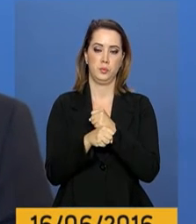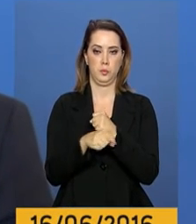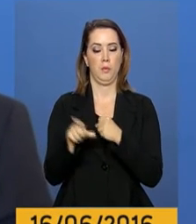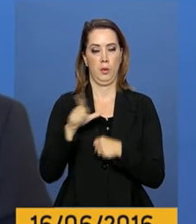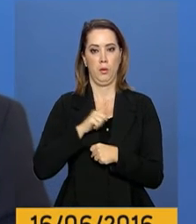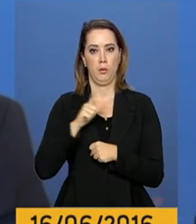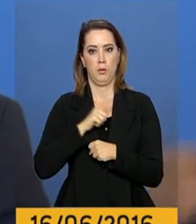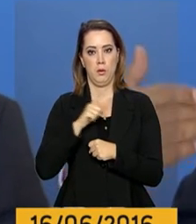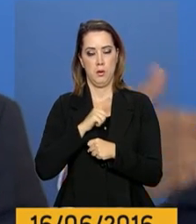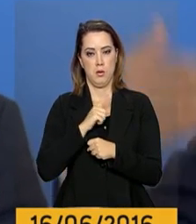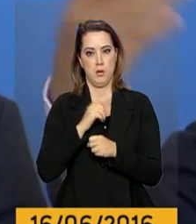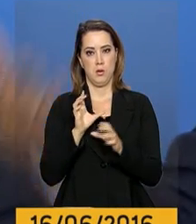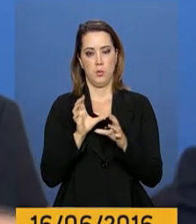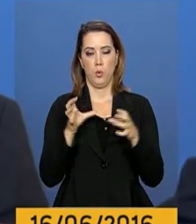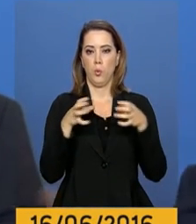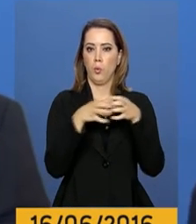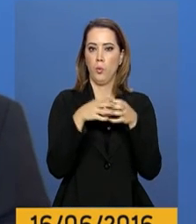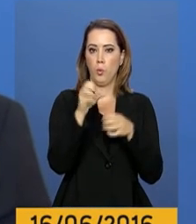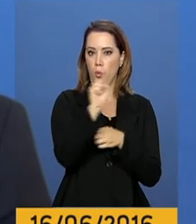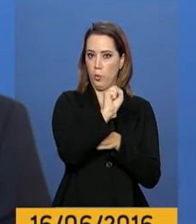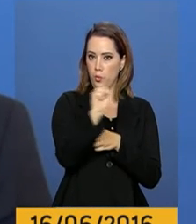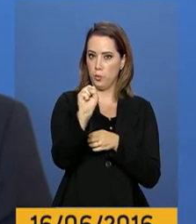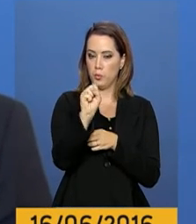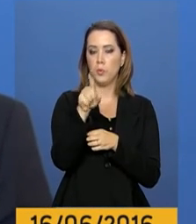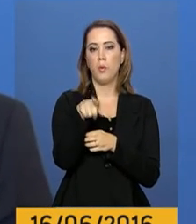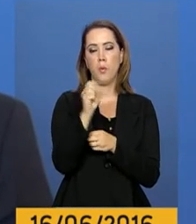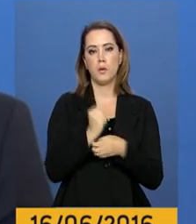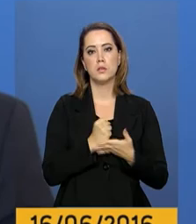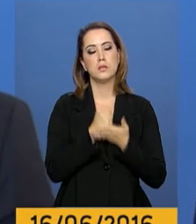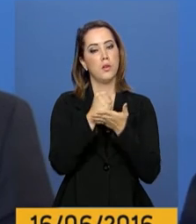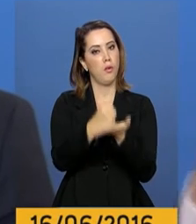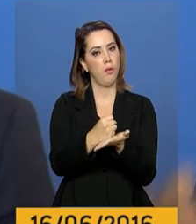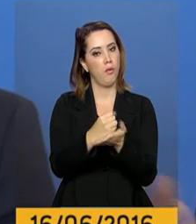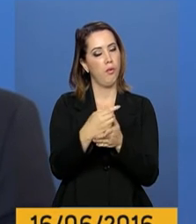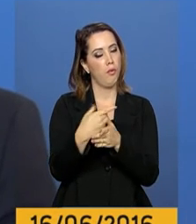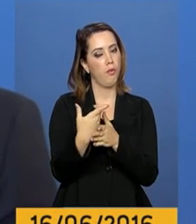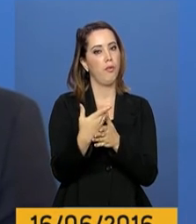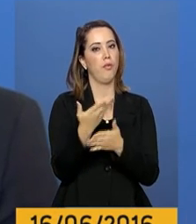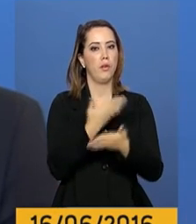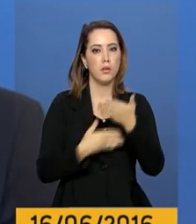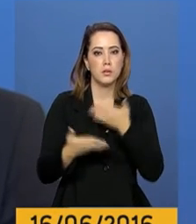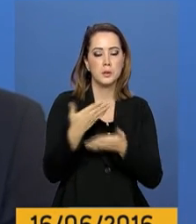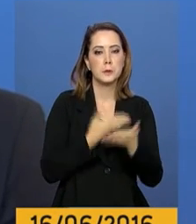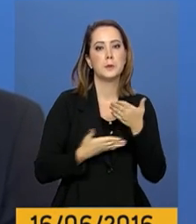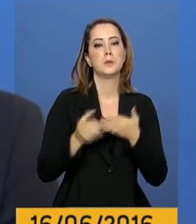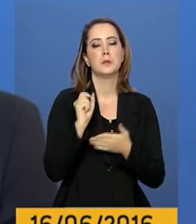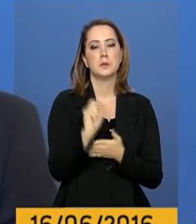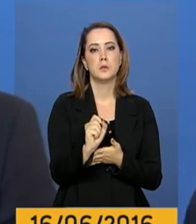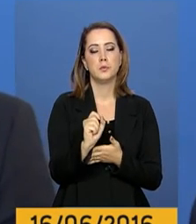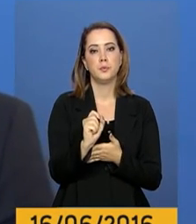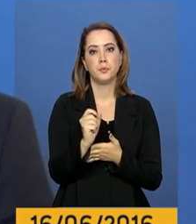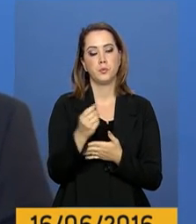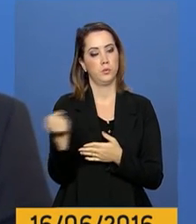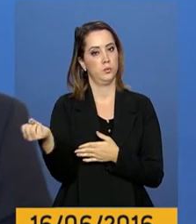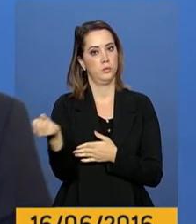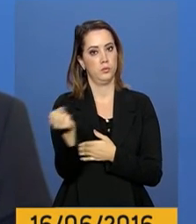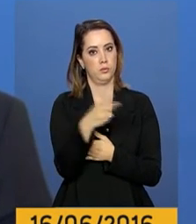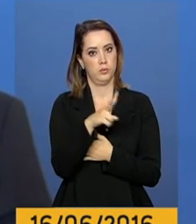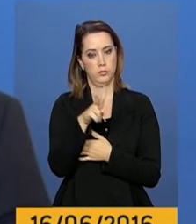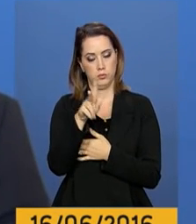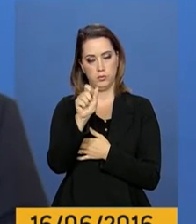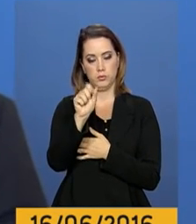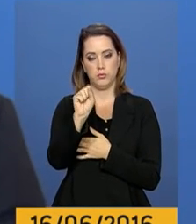S para que a gente possa ofertar no segundo semestre, e nós estamos ultimando essa negociação, novas vagas dentro